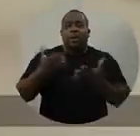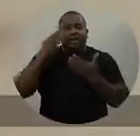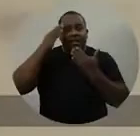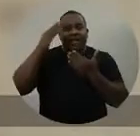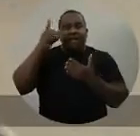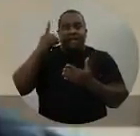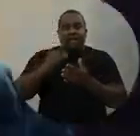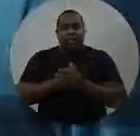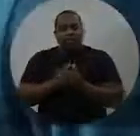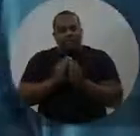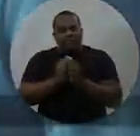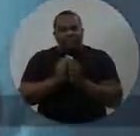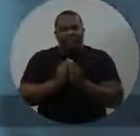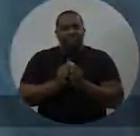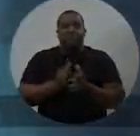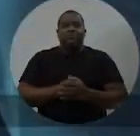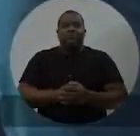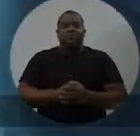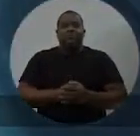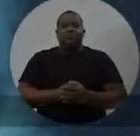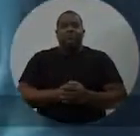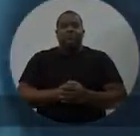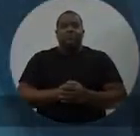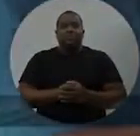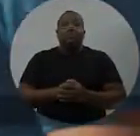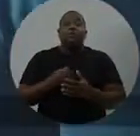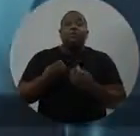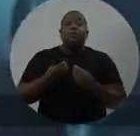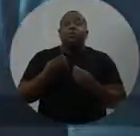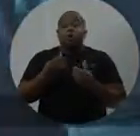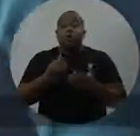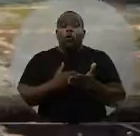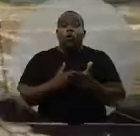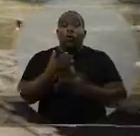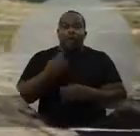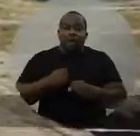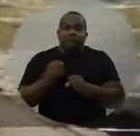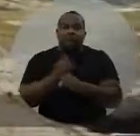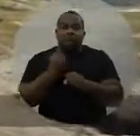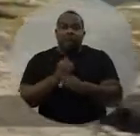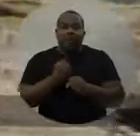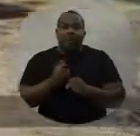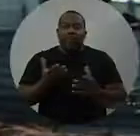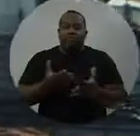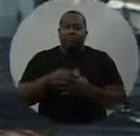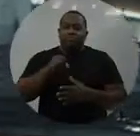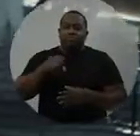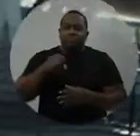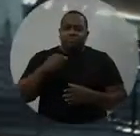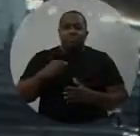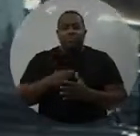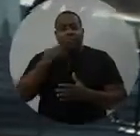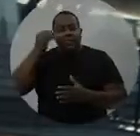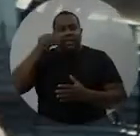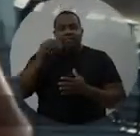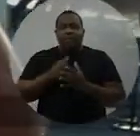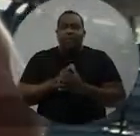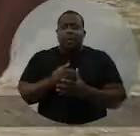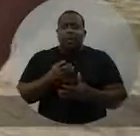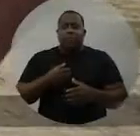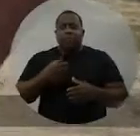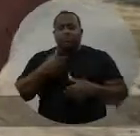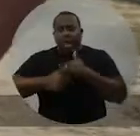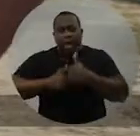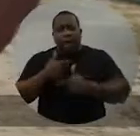Conte comigo, tamo junto. E aí, irmão, vai começar o concreto aí? É sim. E aí, muito trabalho